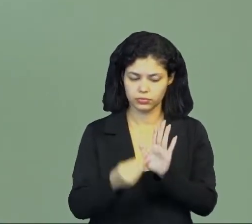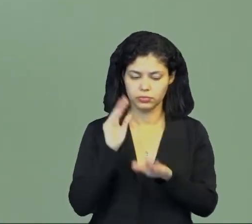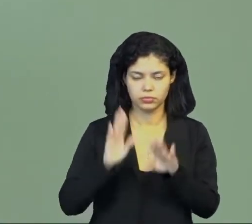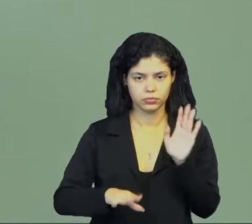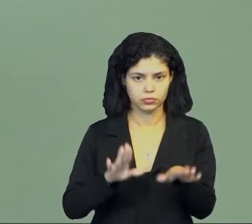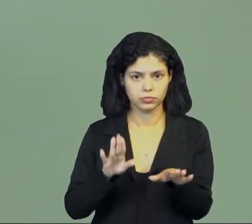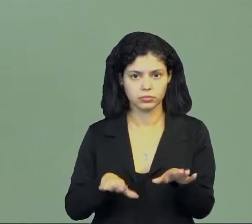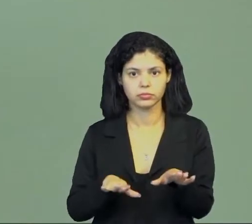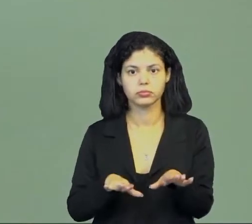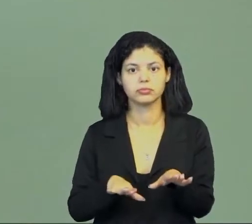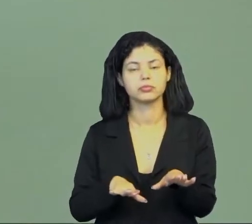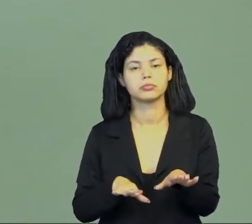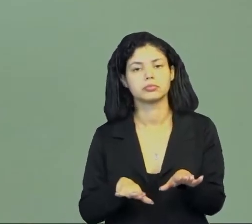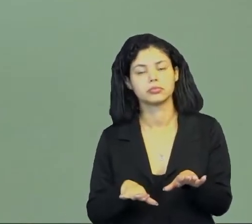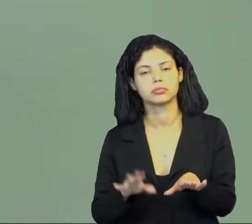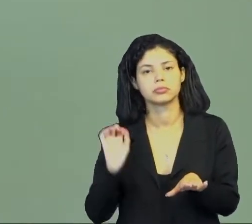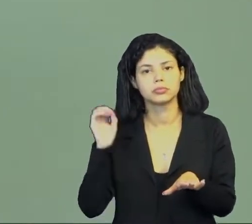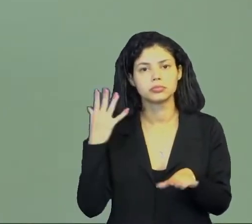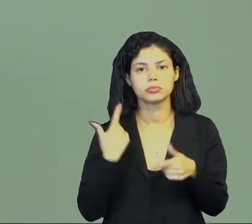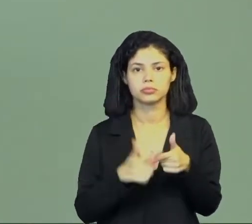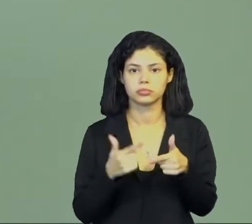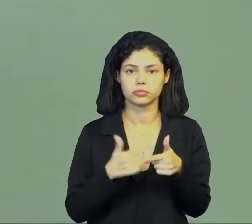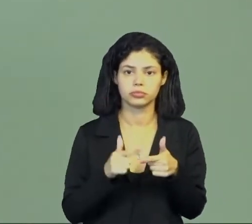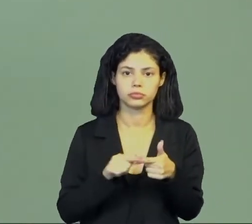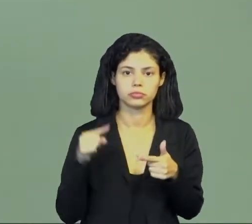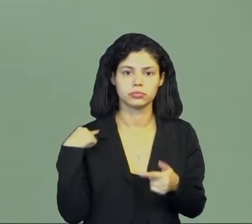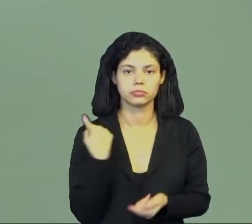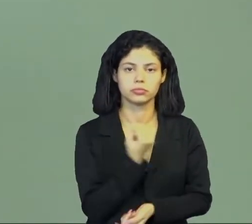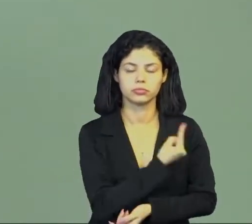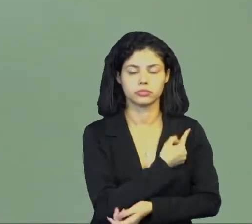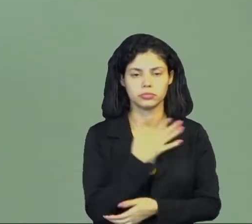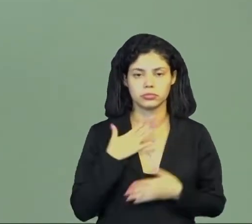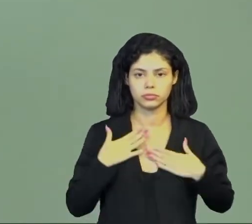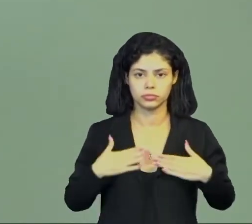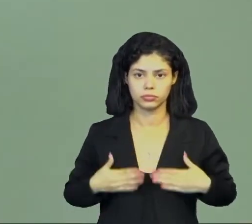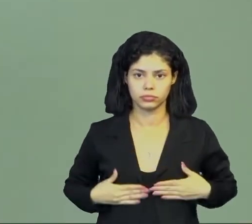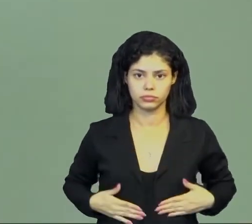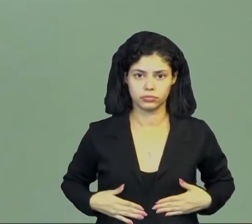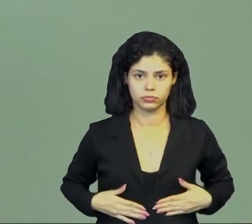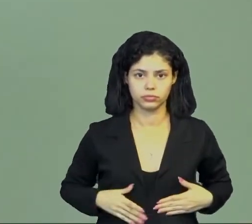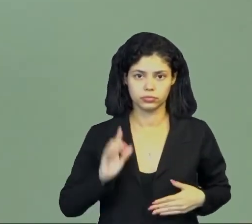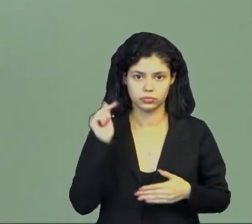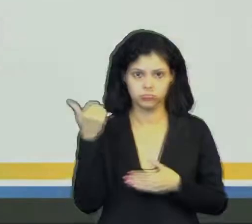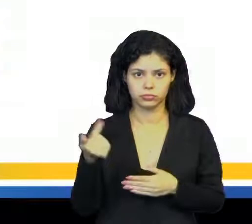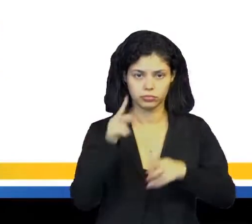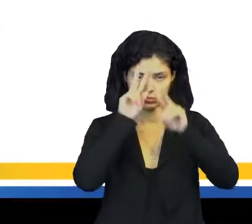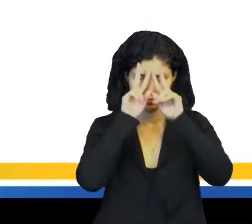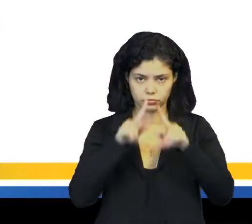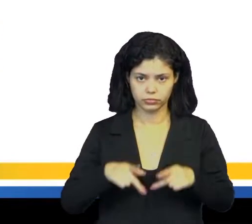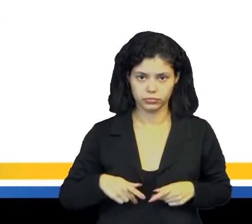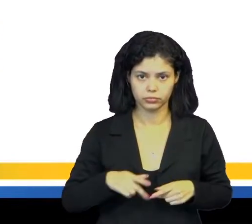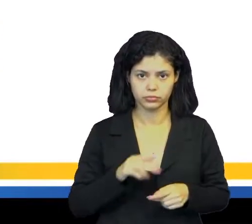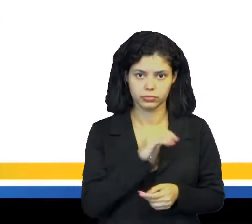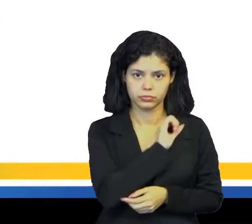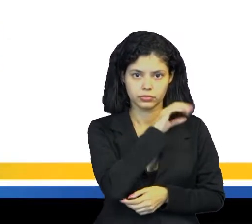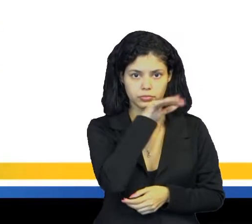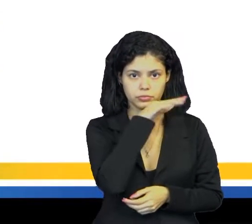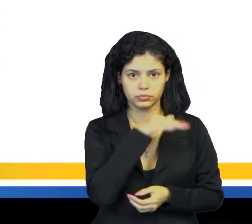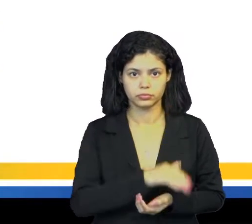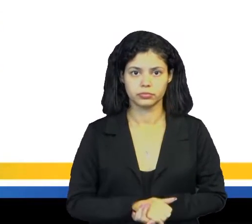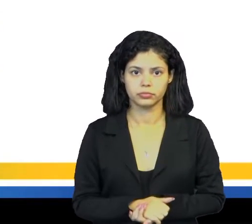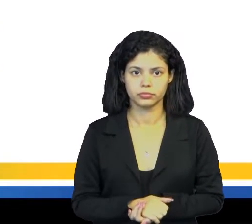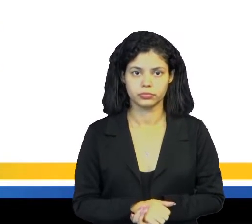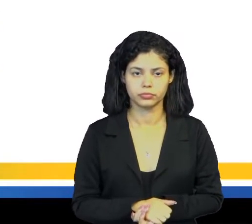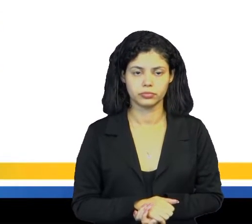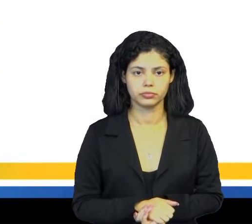reproduzimos e muitas vezes até causando danos ao nosso corpo e ao corpo de outros seres.